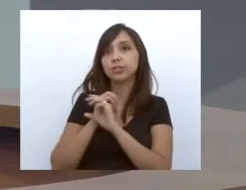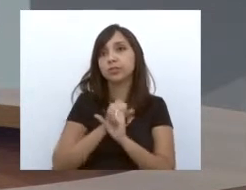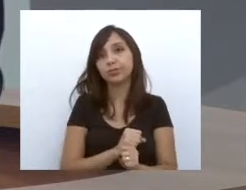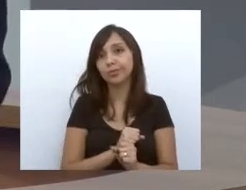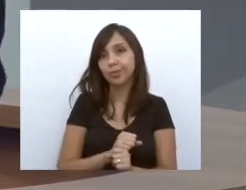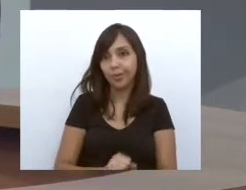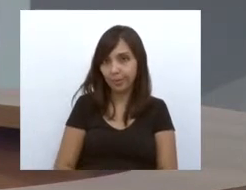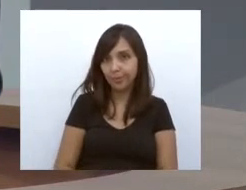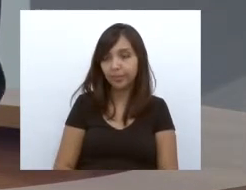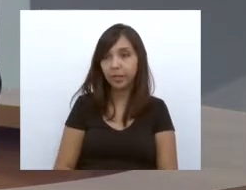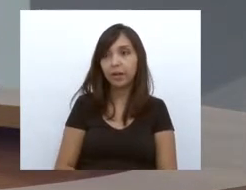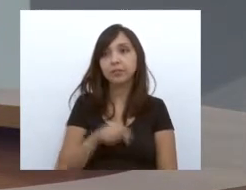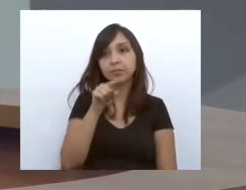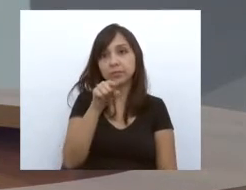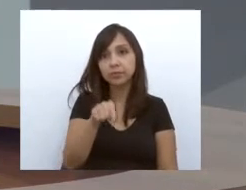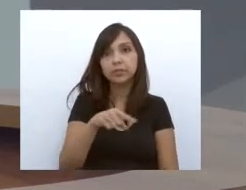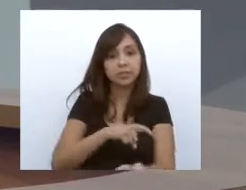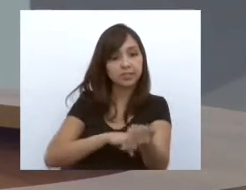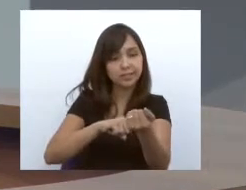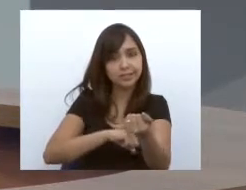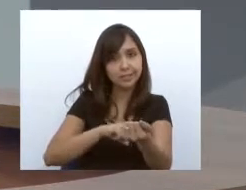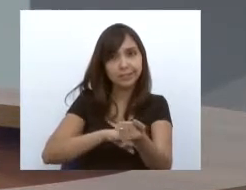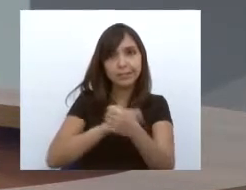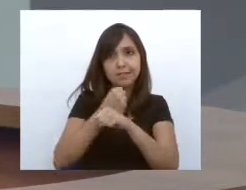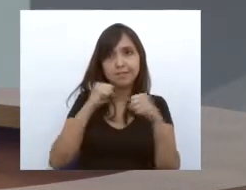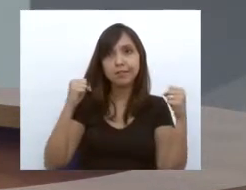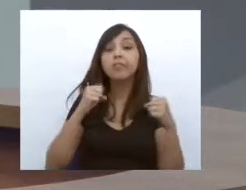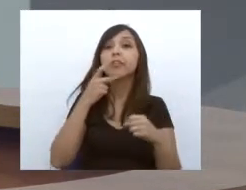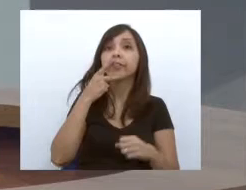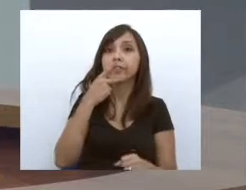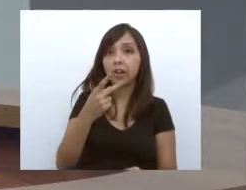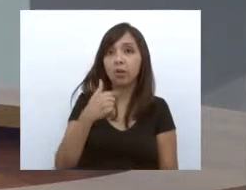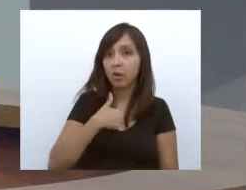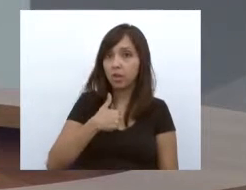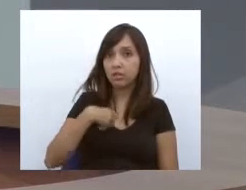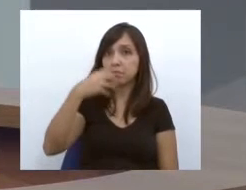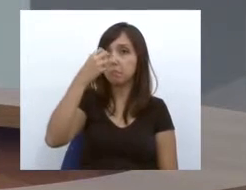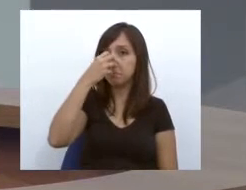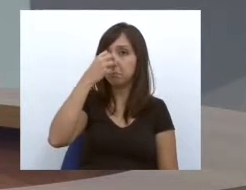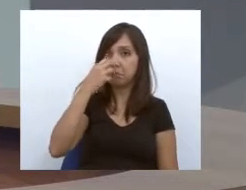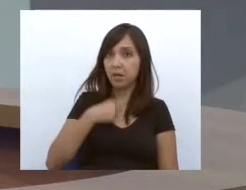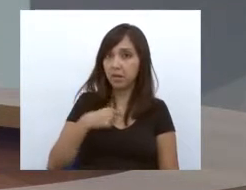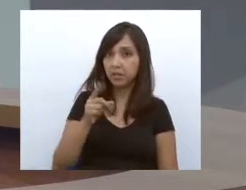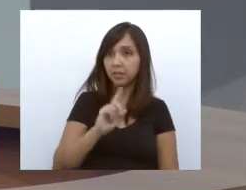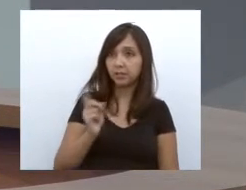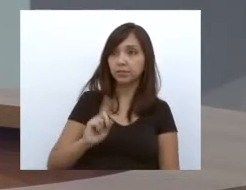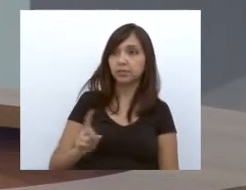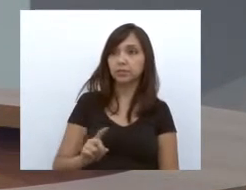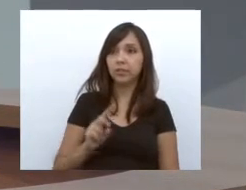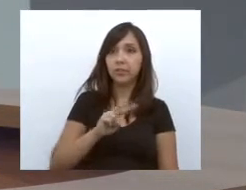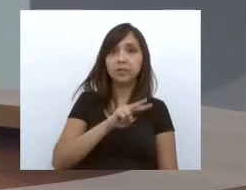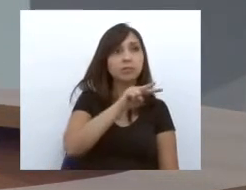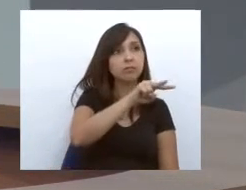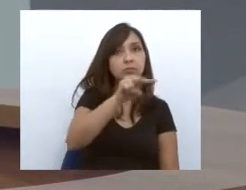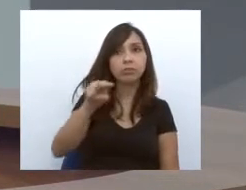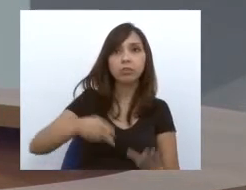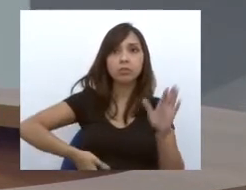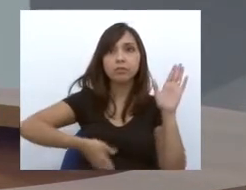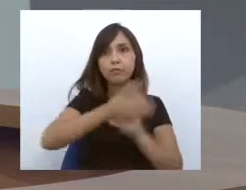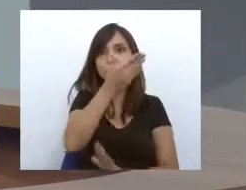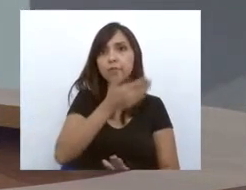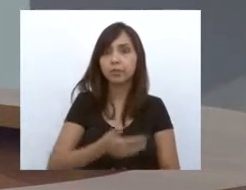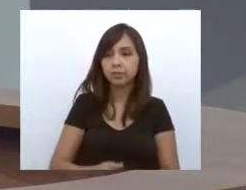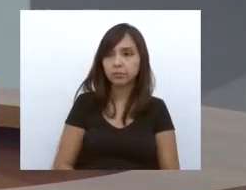havia. E Vossa Excelência se estressou, dizendo que não é palhaço, levantou visualmente e foi